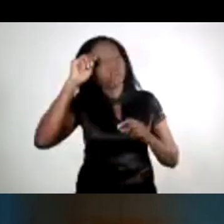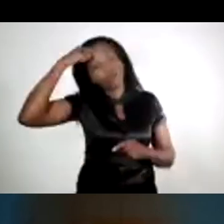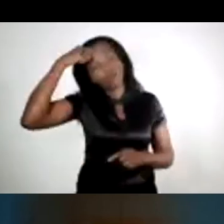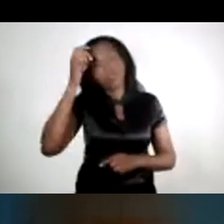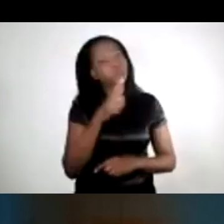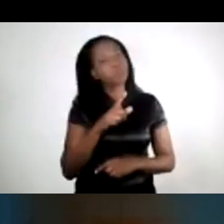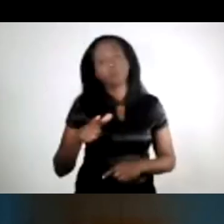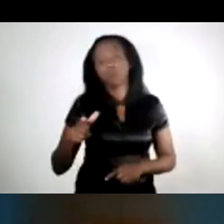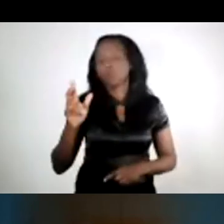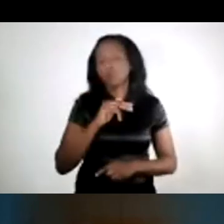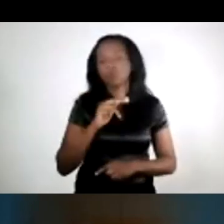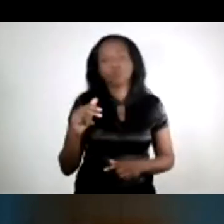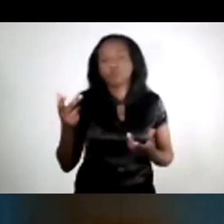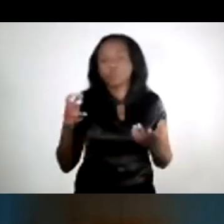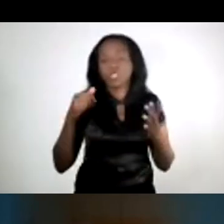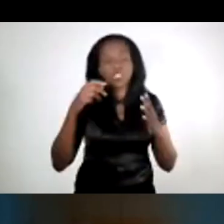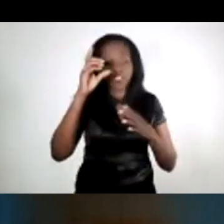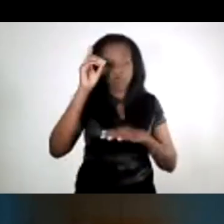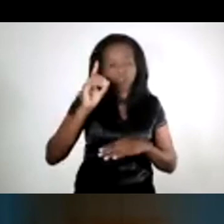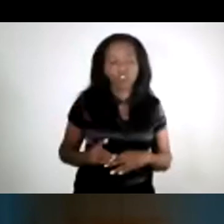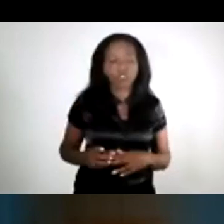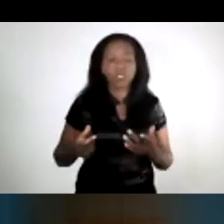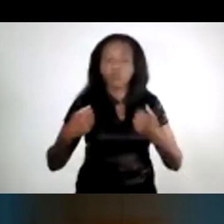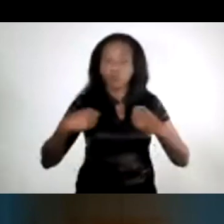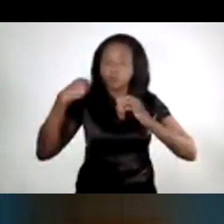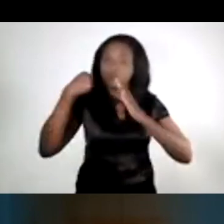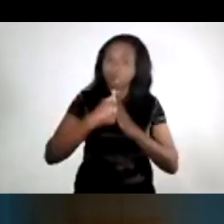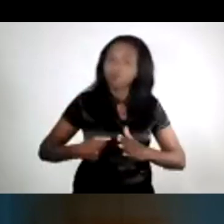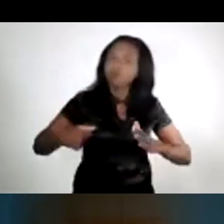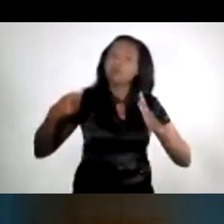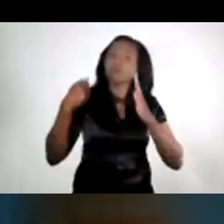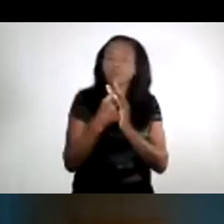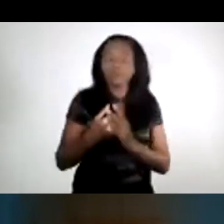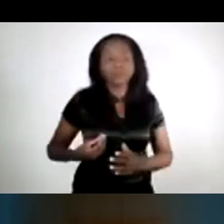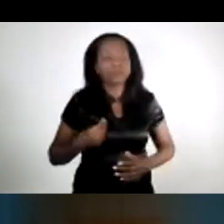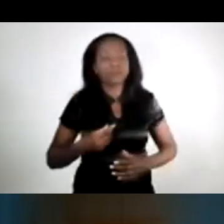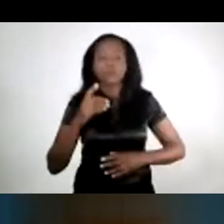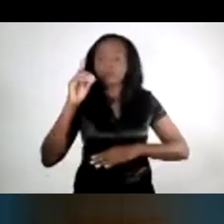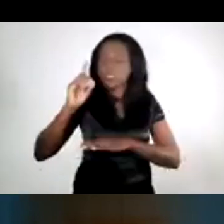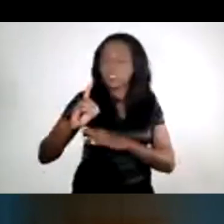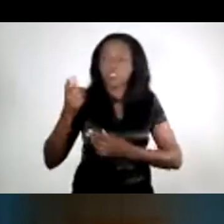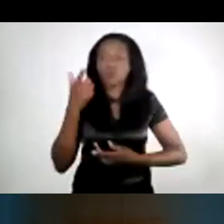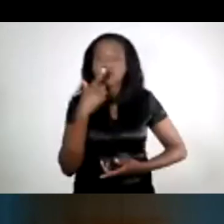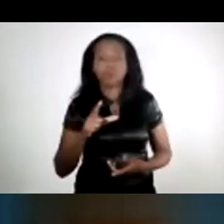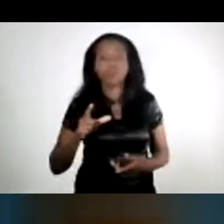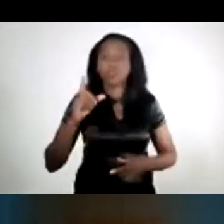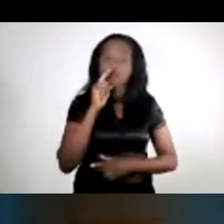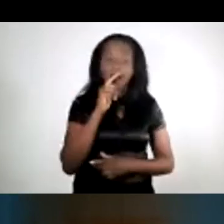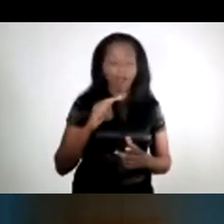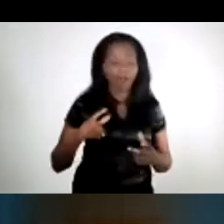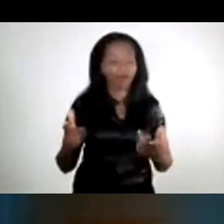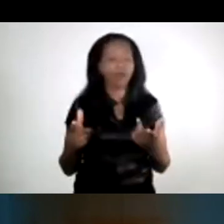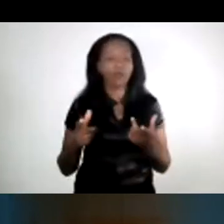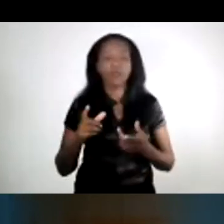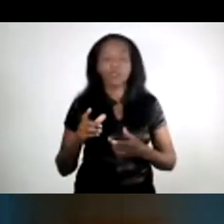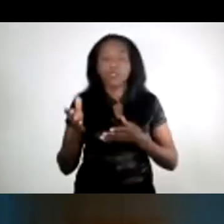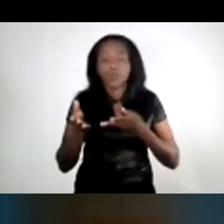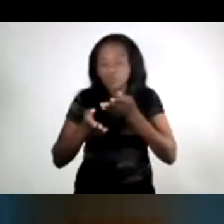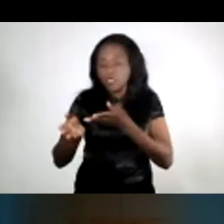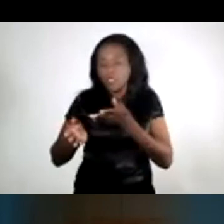para viver, para ter direito à água, saneamento, é tudo uma luta, né? Sendo que uma coisa